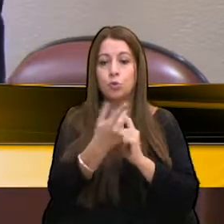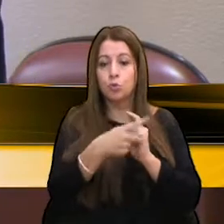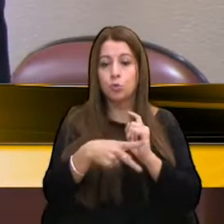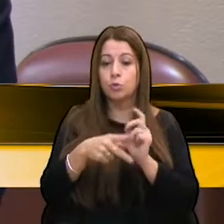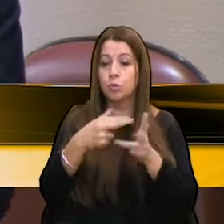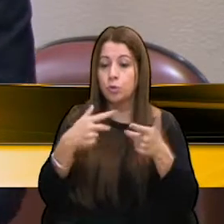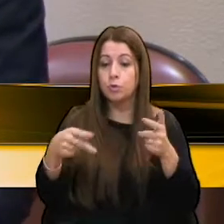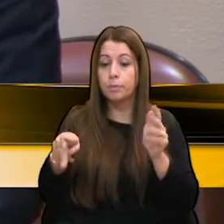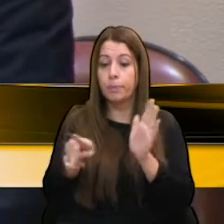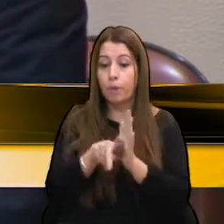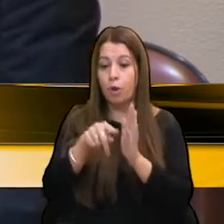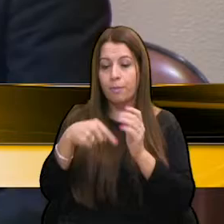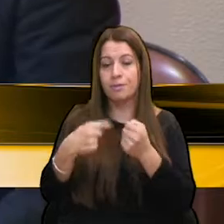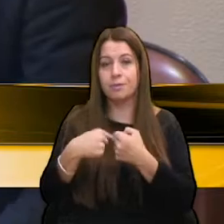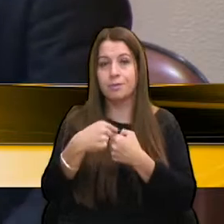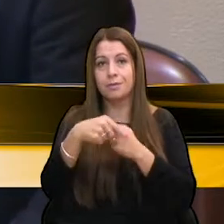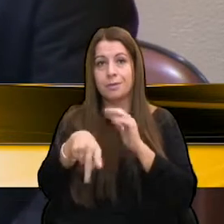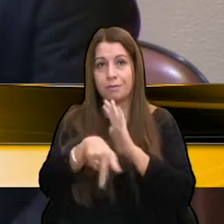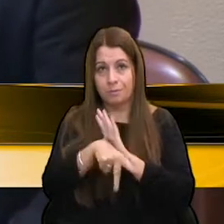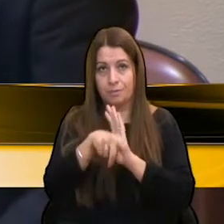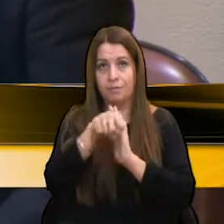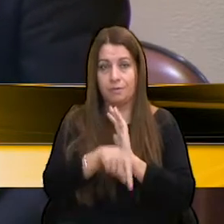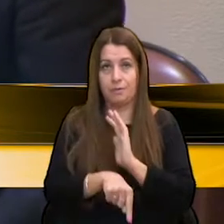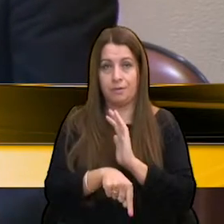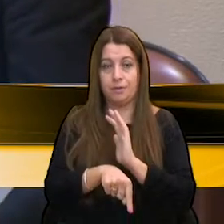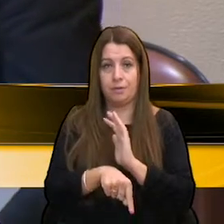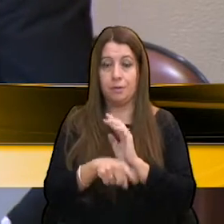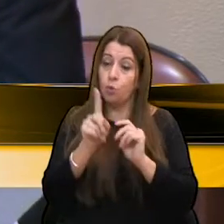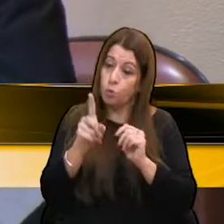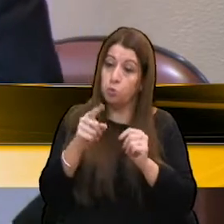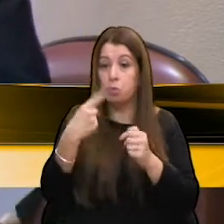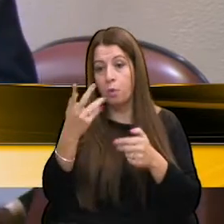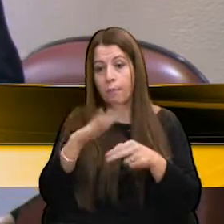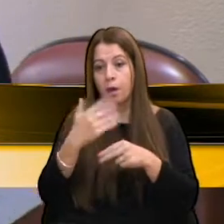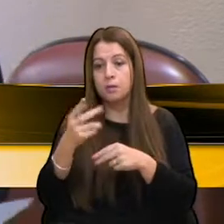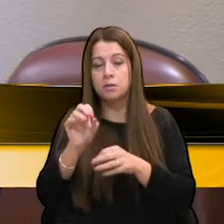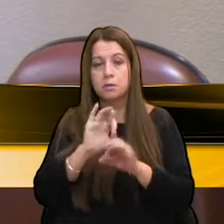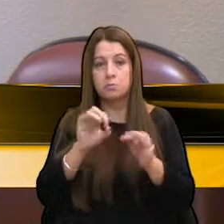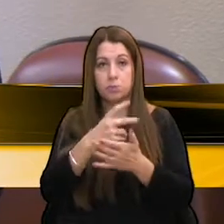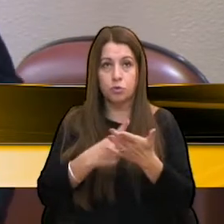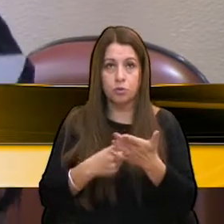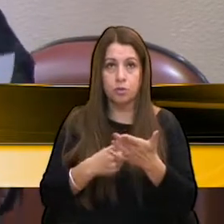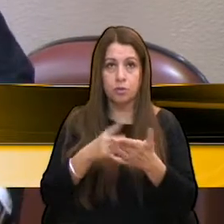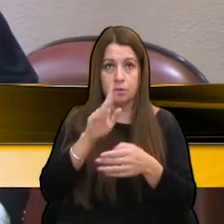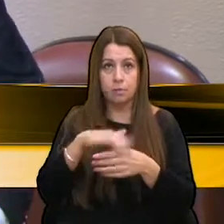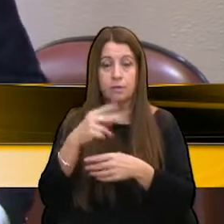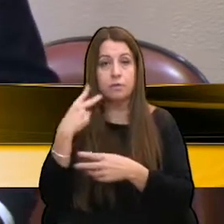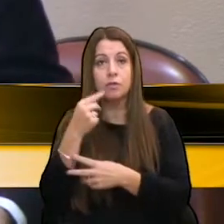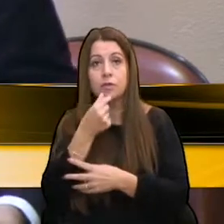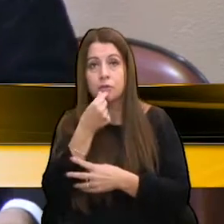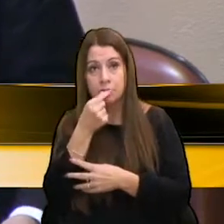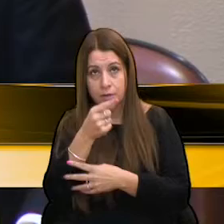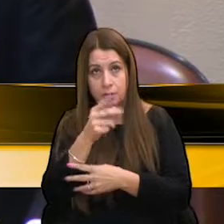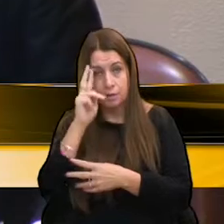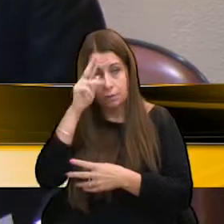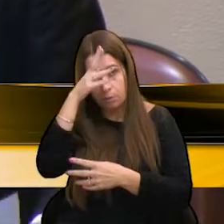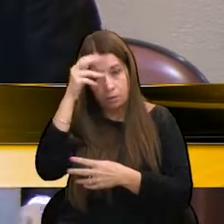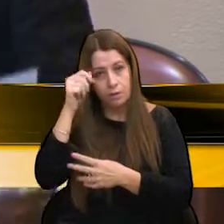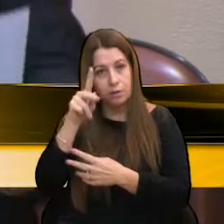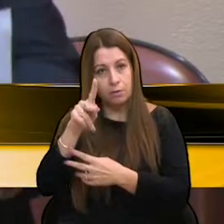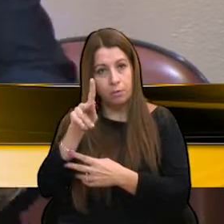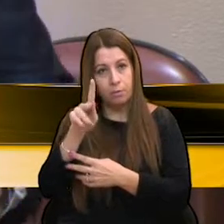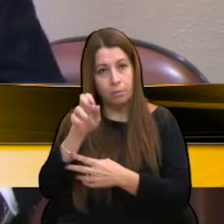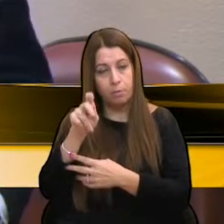patrimônio, adotando, né, um ou mais projetos. O mais emblemático deles que nós temos, vereador Rodrigo, foi na gestão do então prefeito Pepe